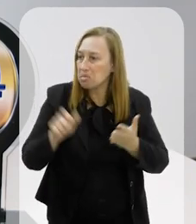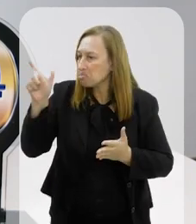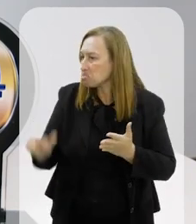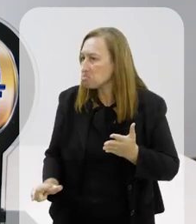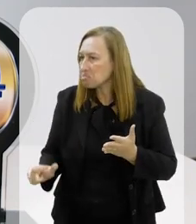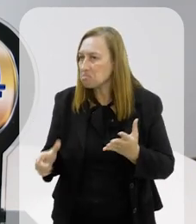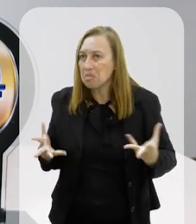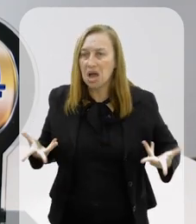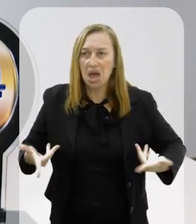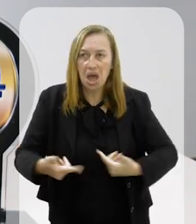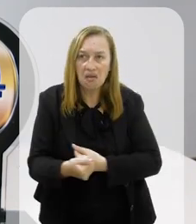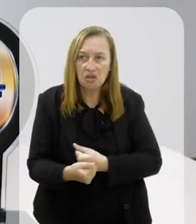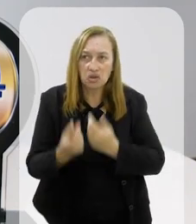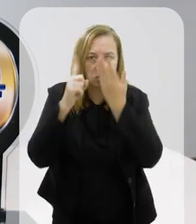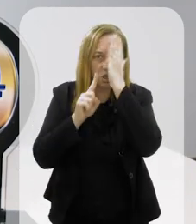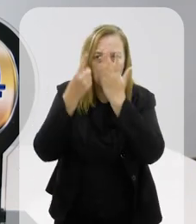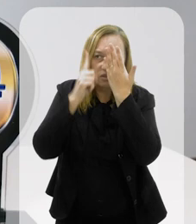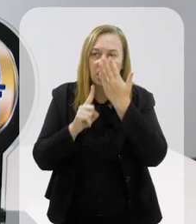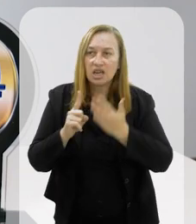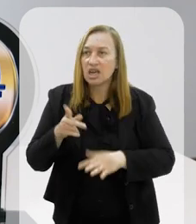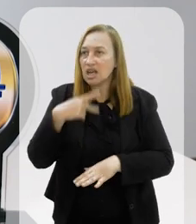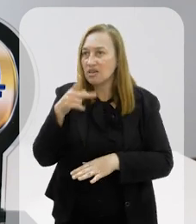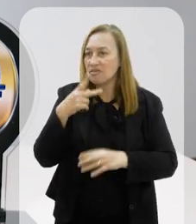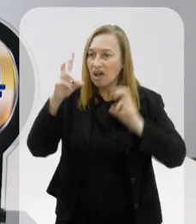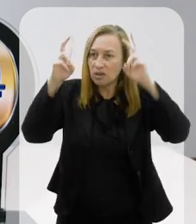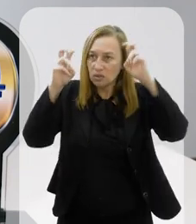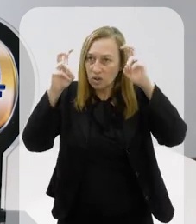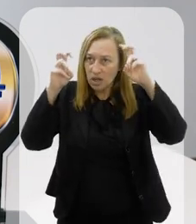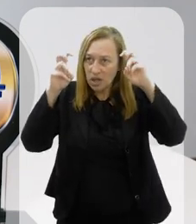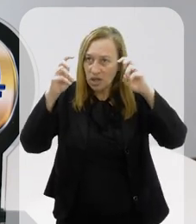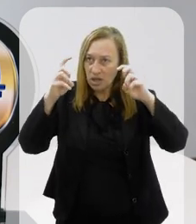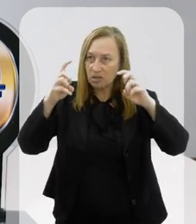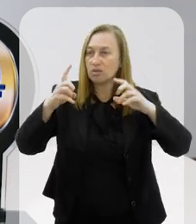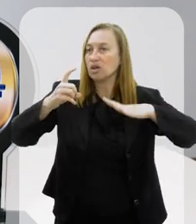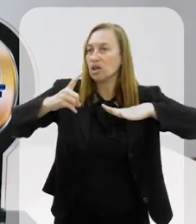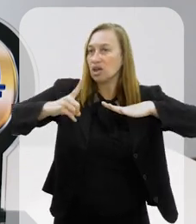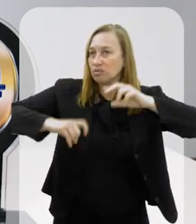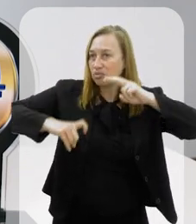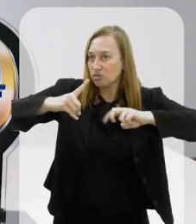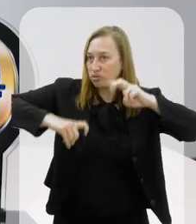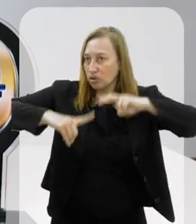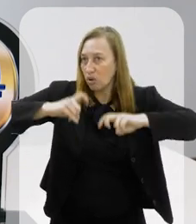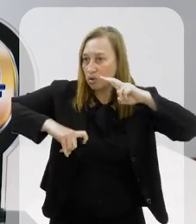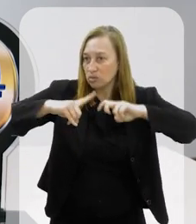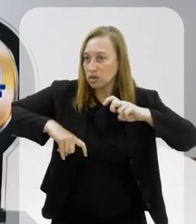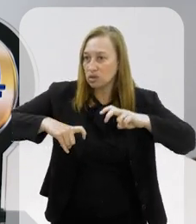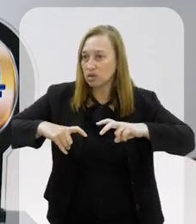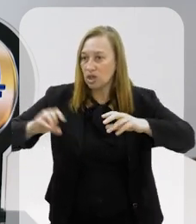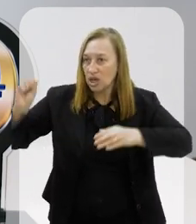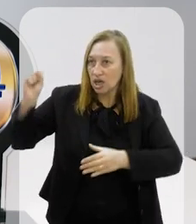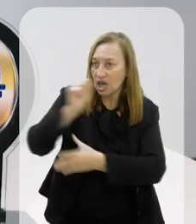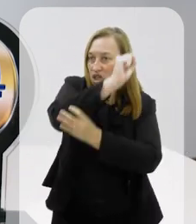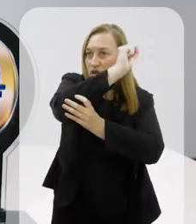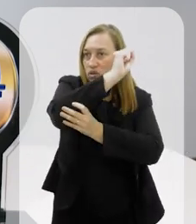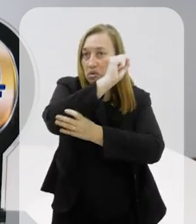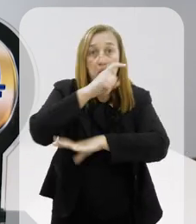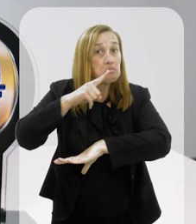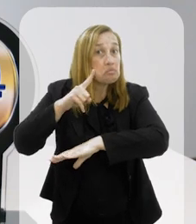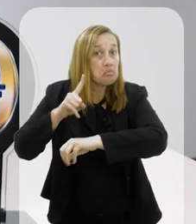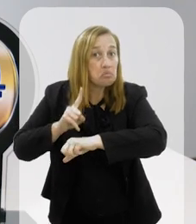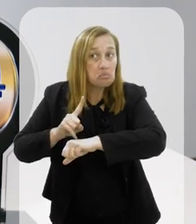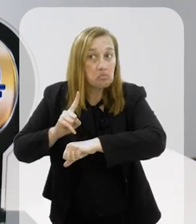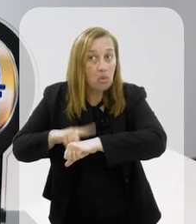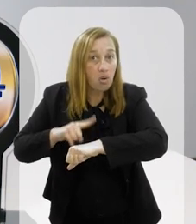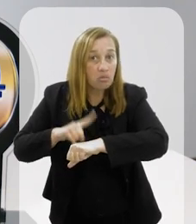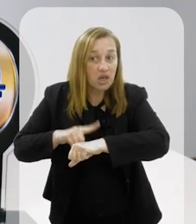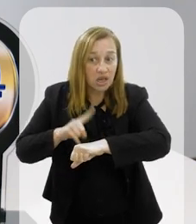no carnaval ele é maravilhoso e ele cita o enredo da Grande Rio né especificamente no Exu como um dos grandes momentos como